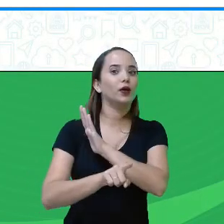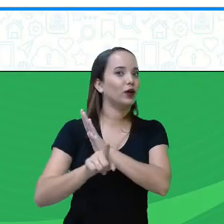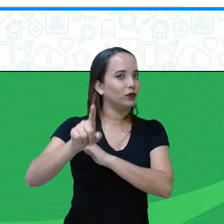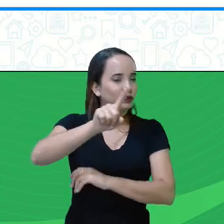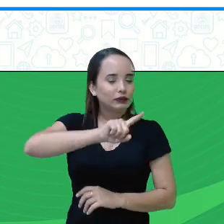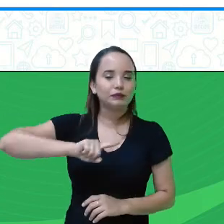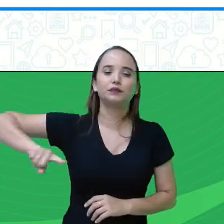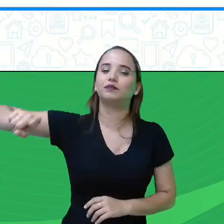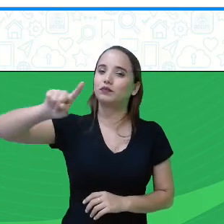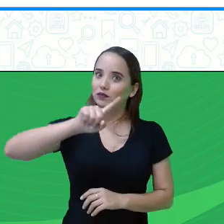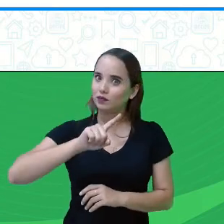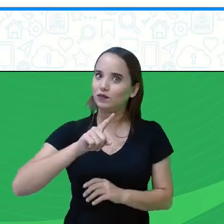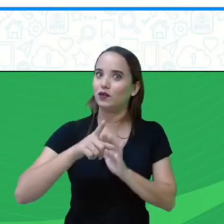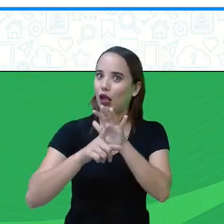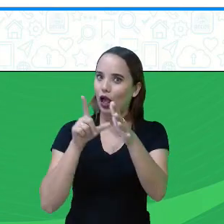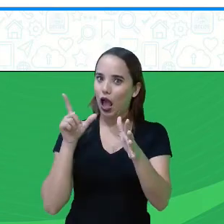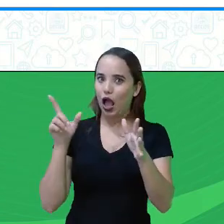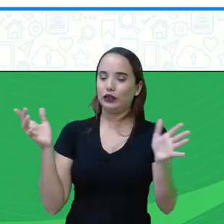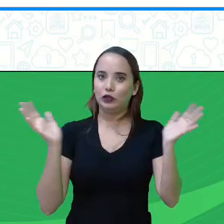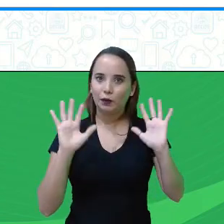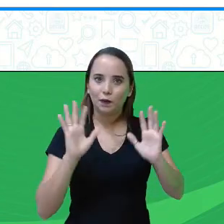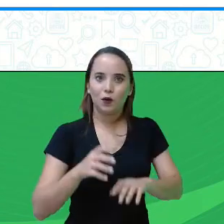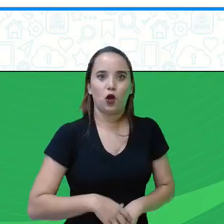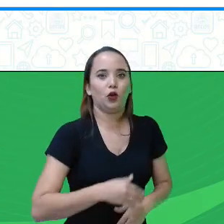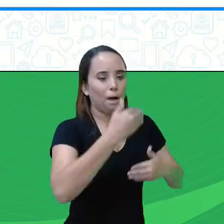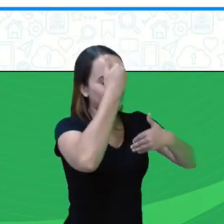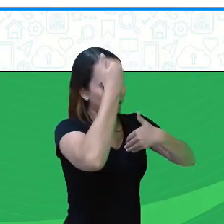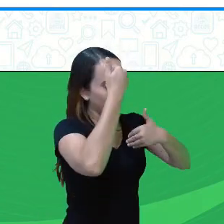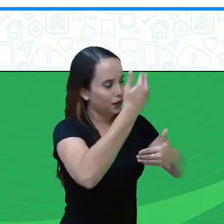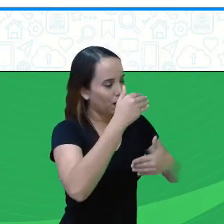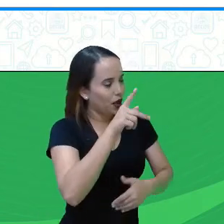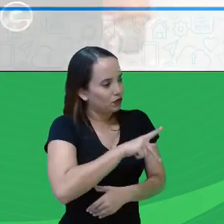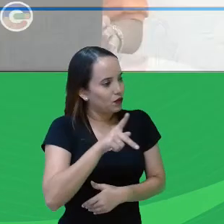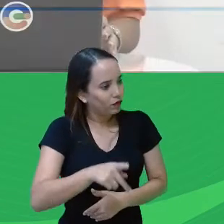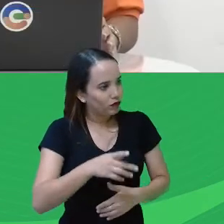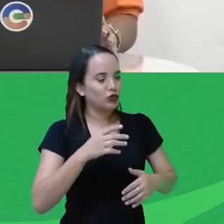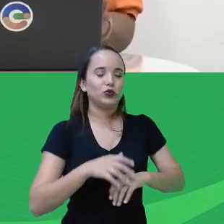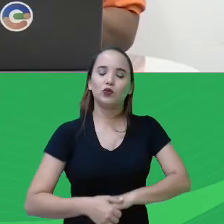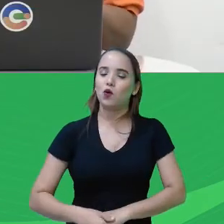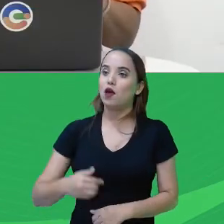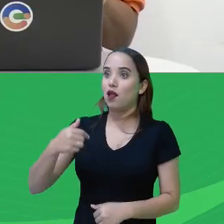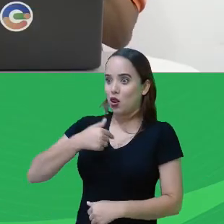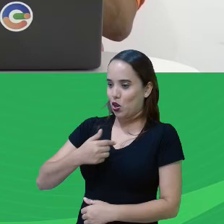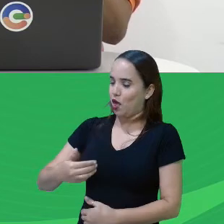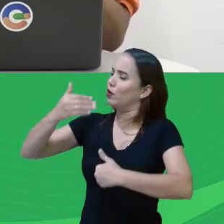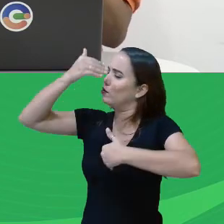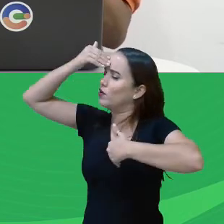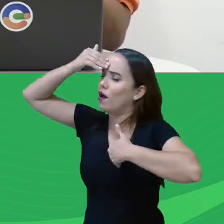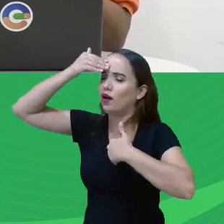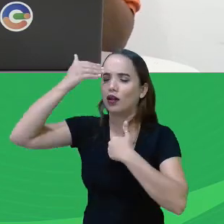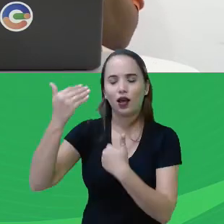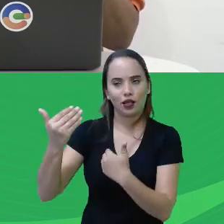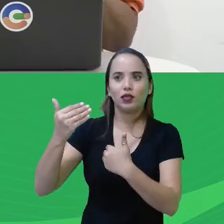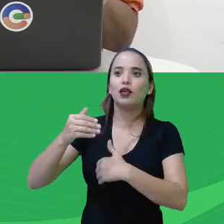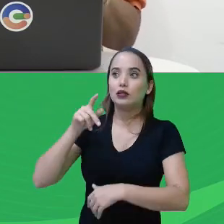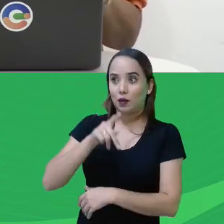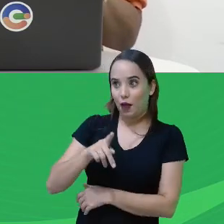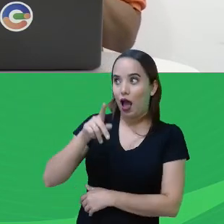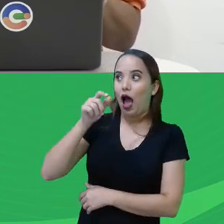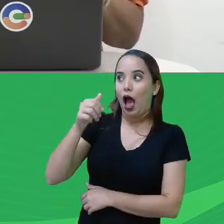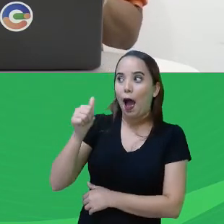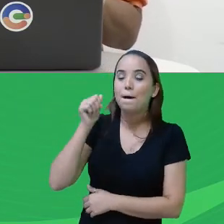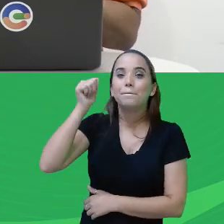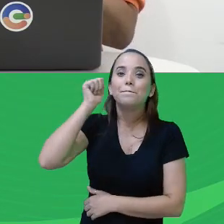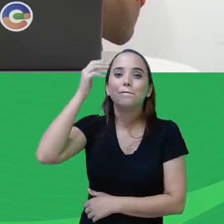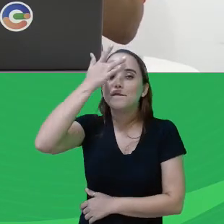né? Eu quero me despedir, dizer à professora muito obrigado pela presença aqui na nossa aula. Eu que agradeço, e só corrigindo a Genilda, que deu bom dia, é aluna também,